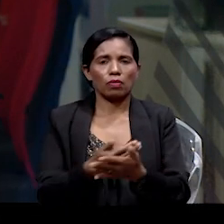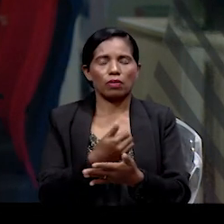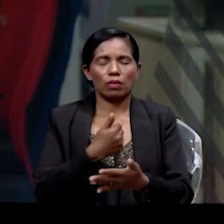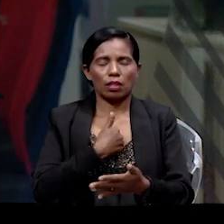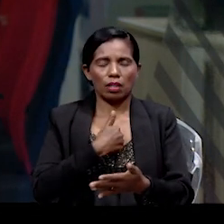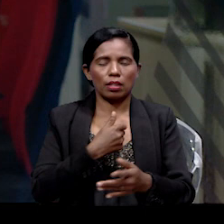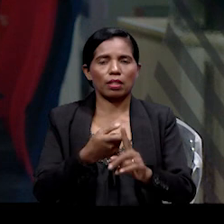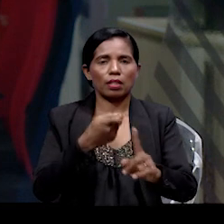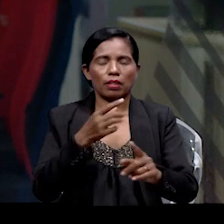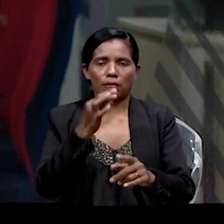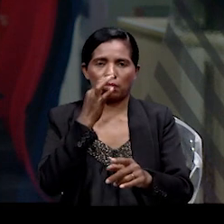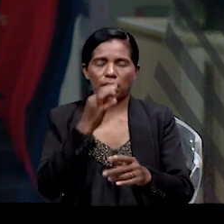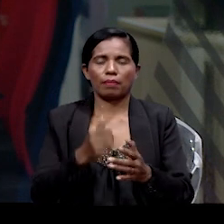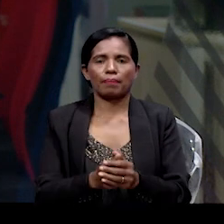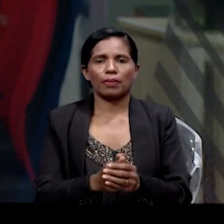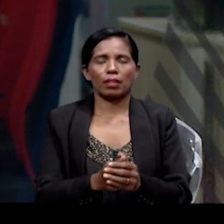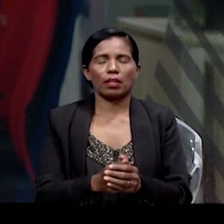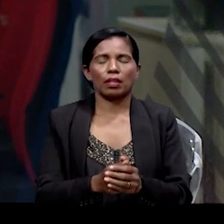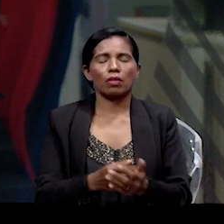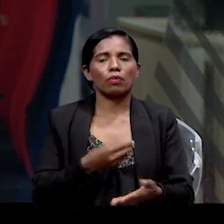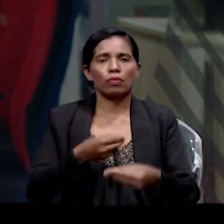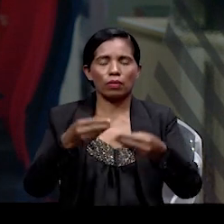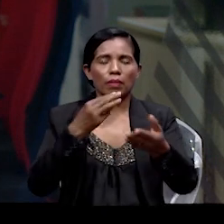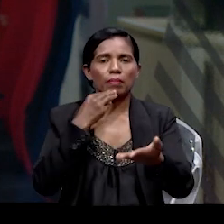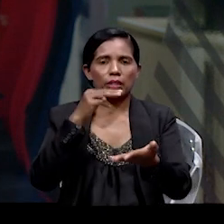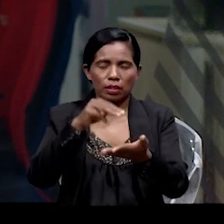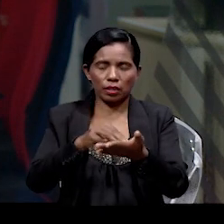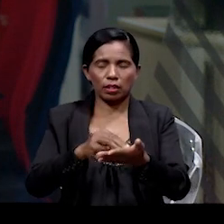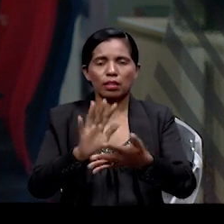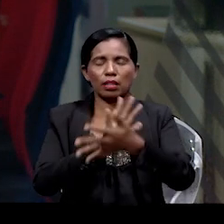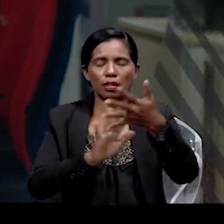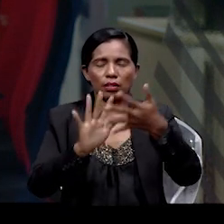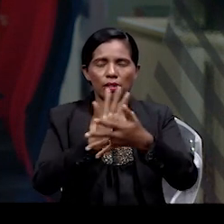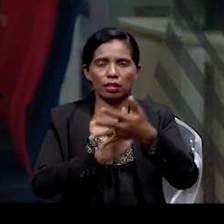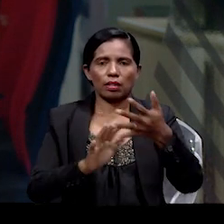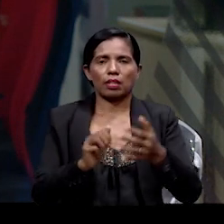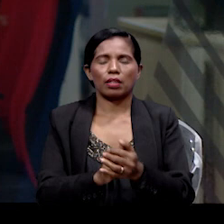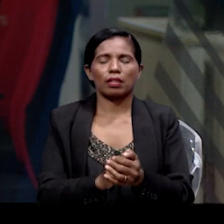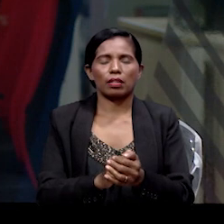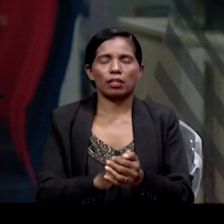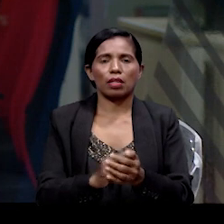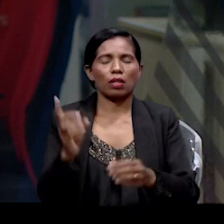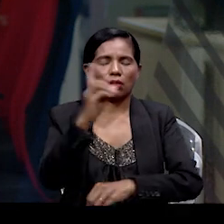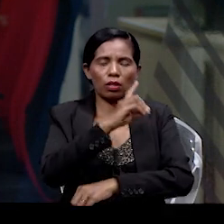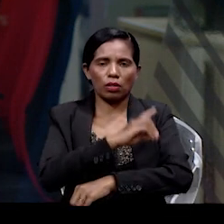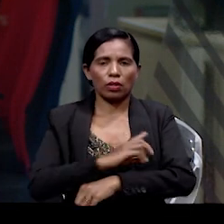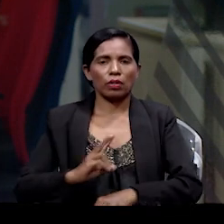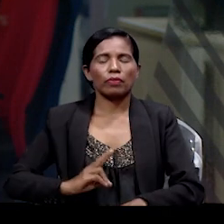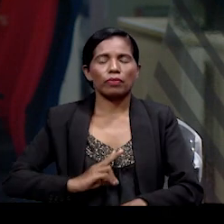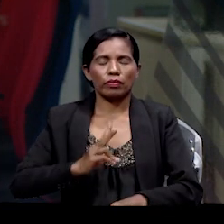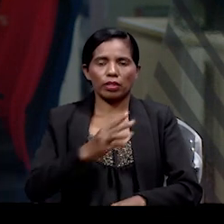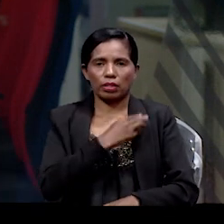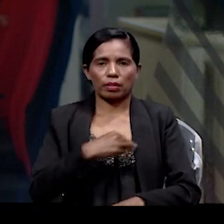comunhão. Arcebispo halo apelo ne durante celebração Festa Solenidade Imaculada da Conceição.